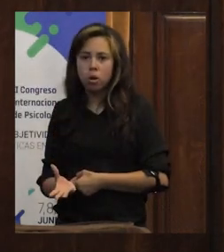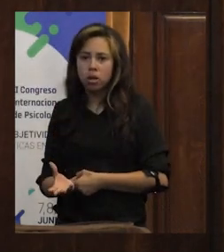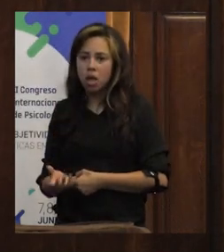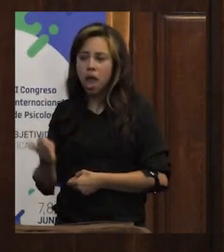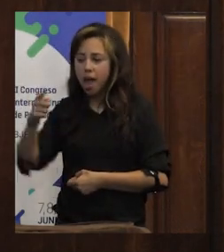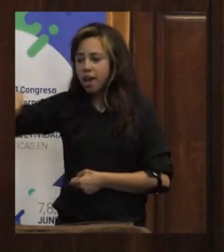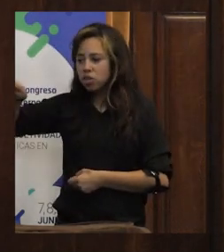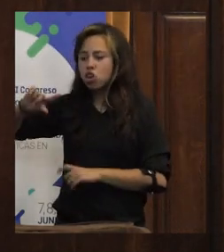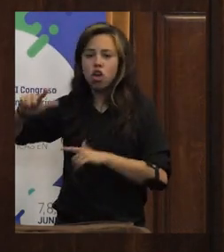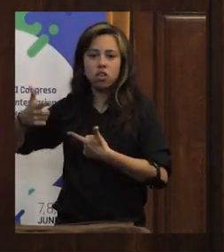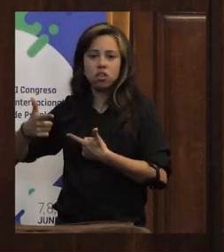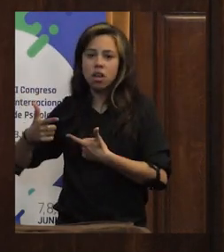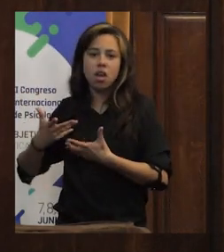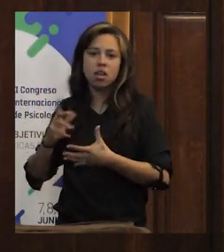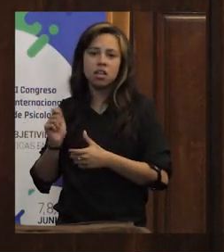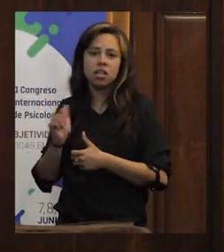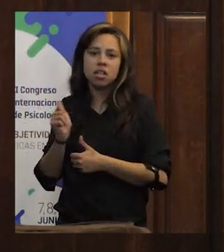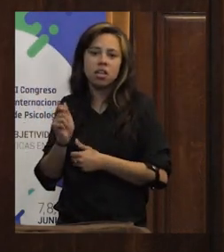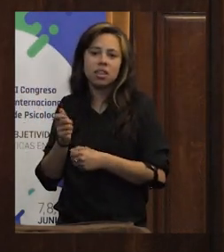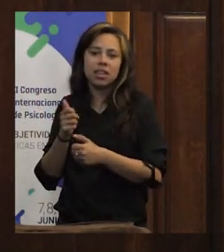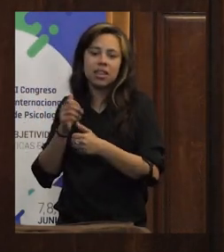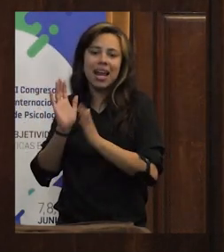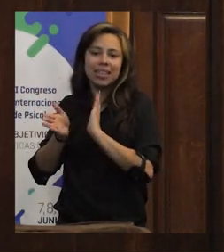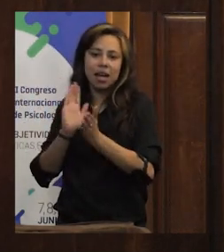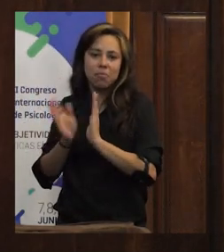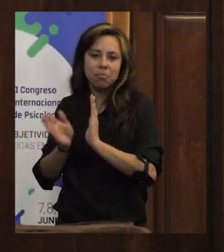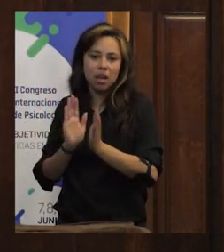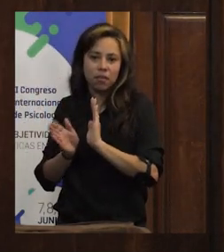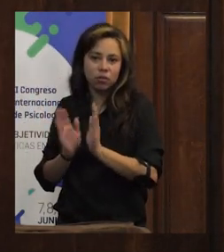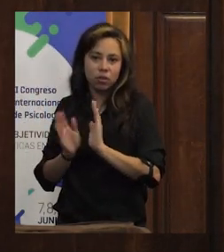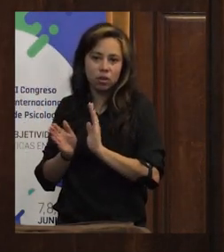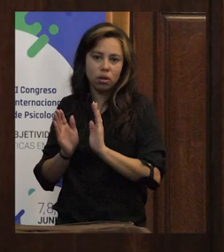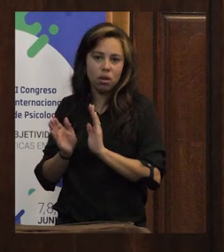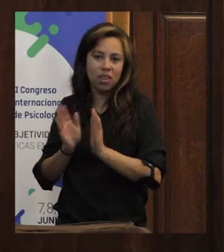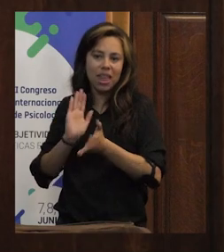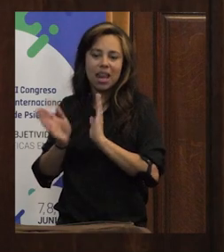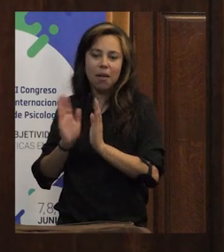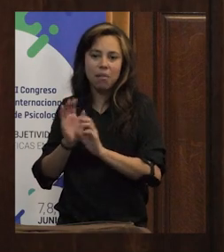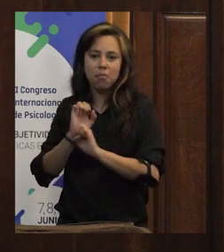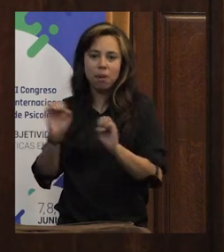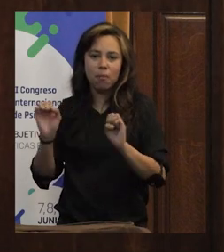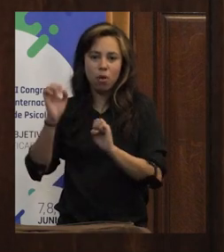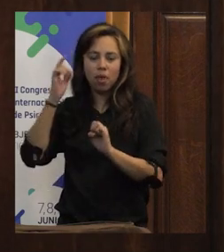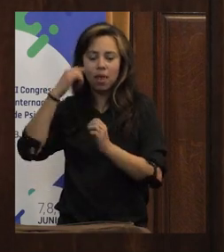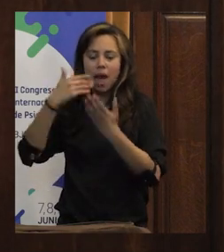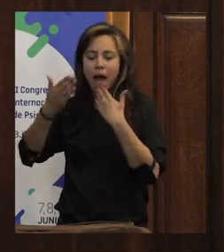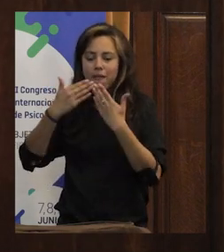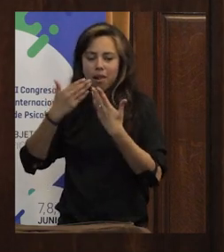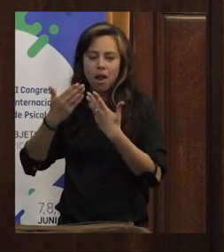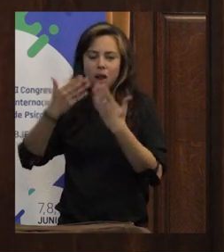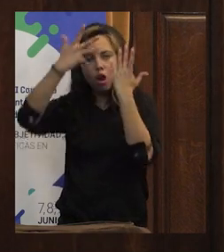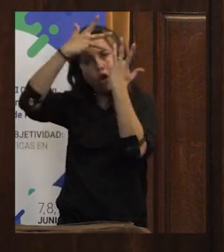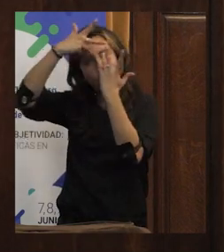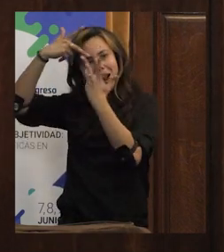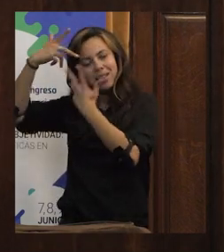espaço de salud mental de los profesionales de salud.